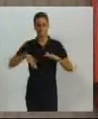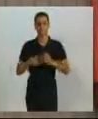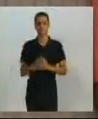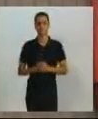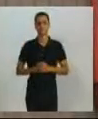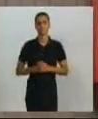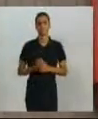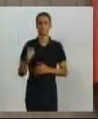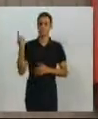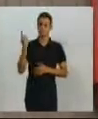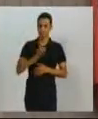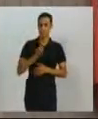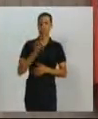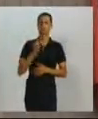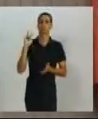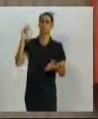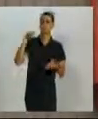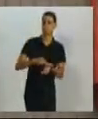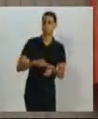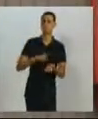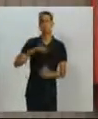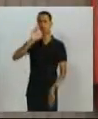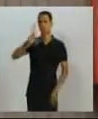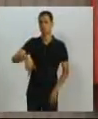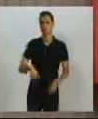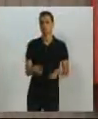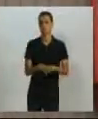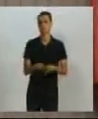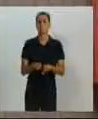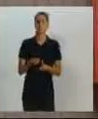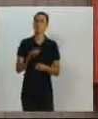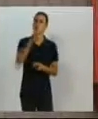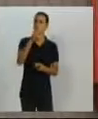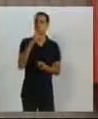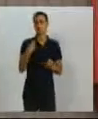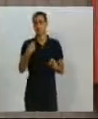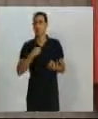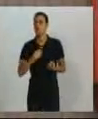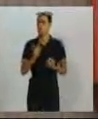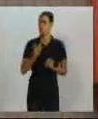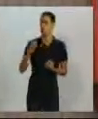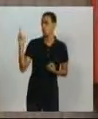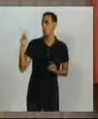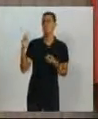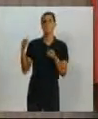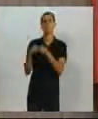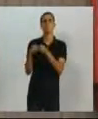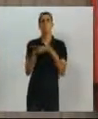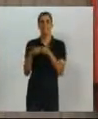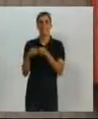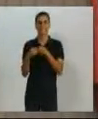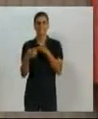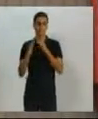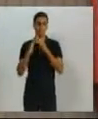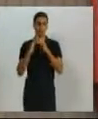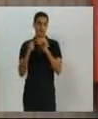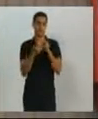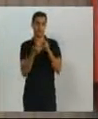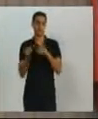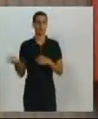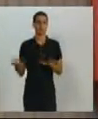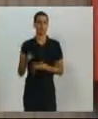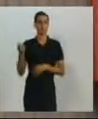nós trazemos, e com razão, né, Vossa Excelência, eu, outros vereadores aqui que moramos perto do atual presídio,